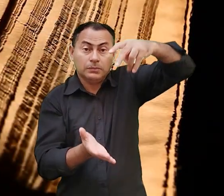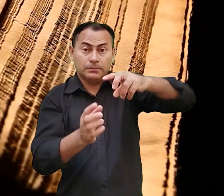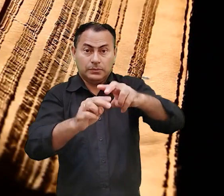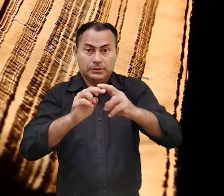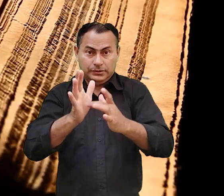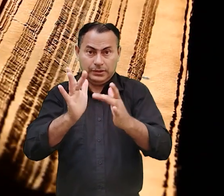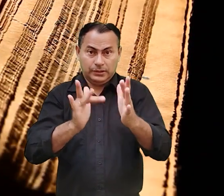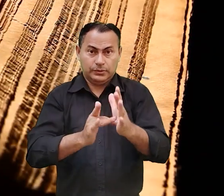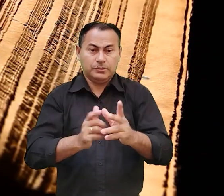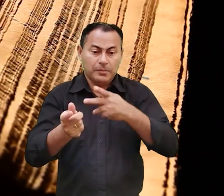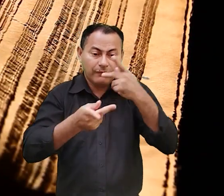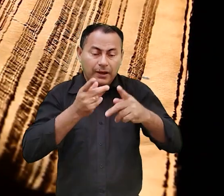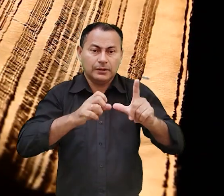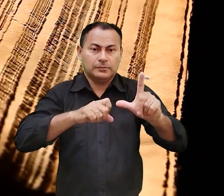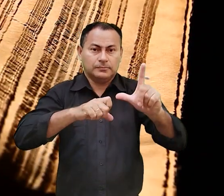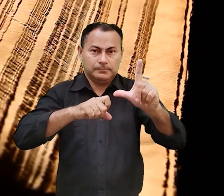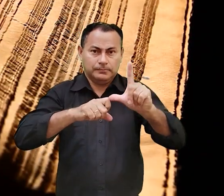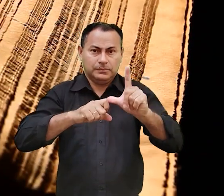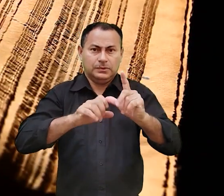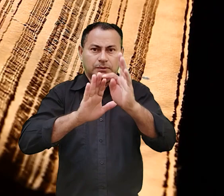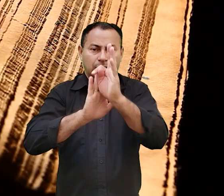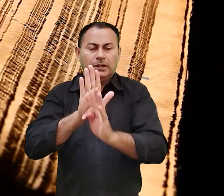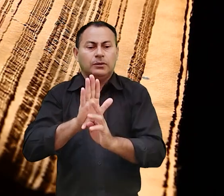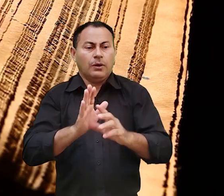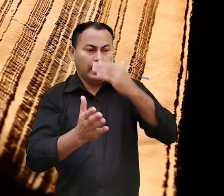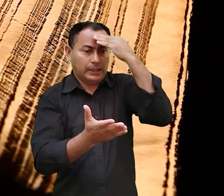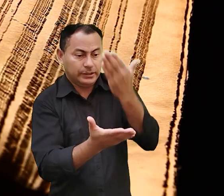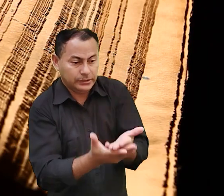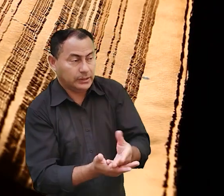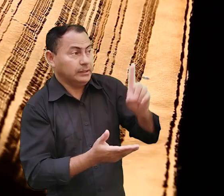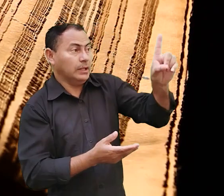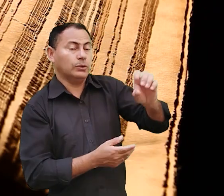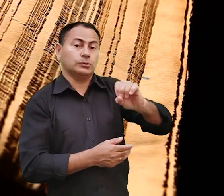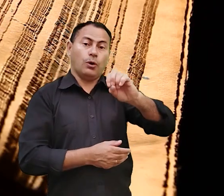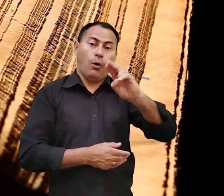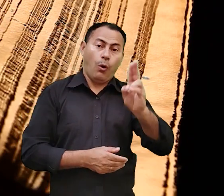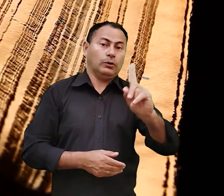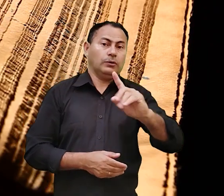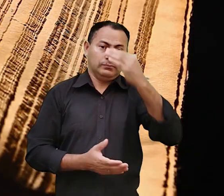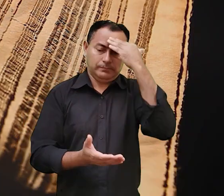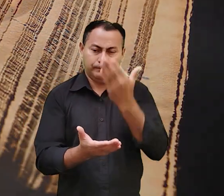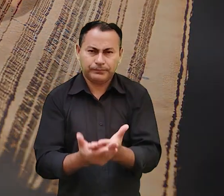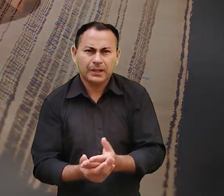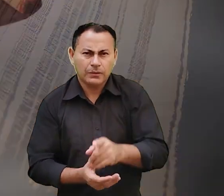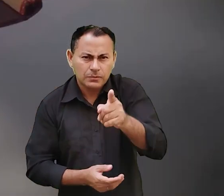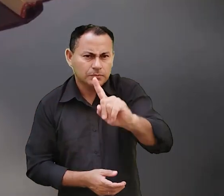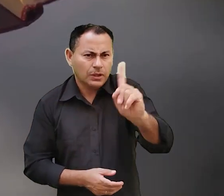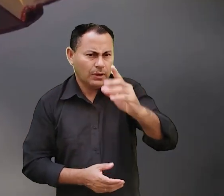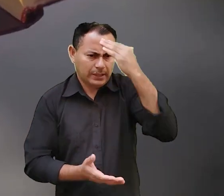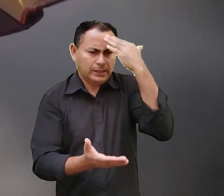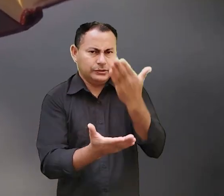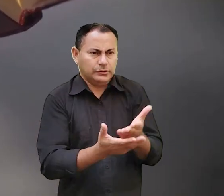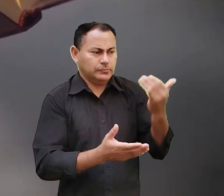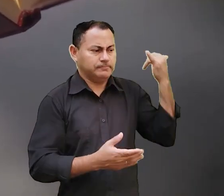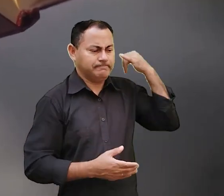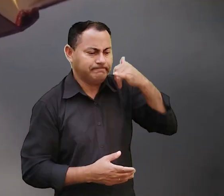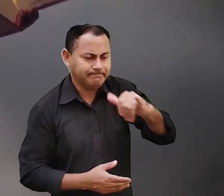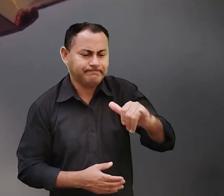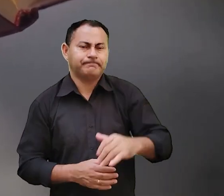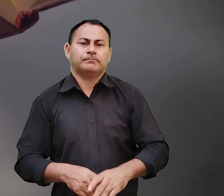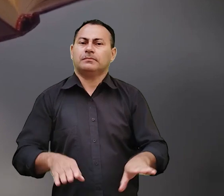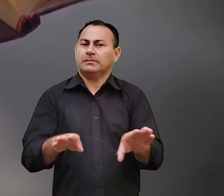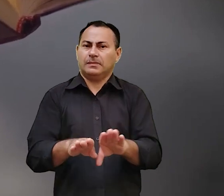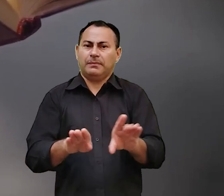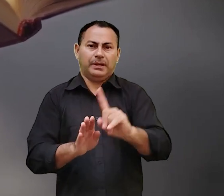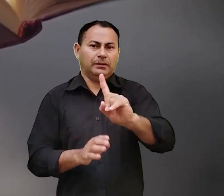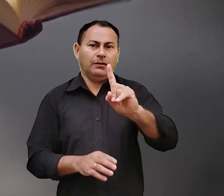dizendo no texto de Lucas que ou você acredita no sobrenatural ou não acredita. Se você não acredita nos profetas, você não